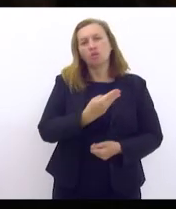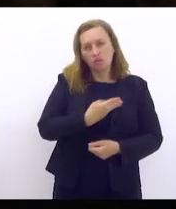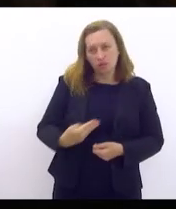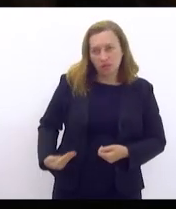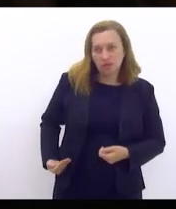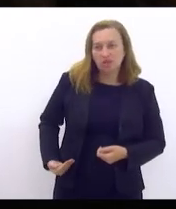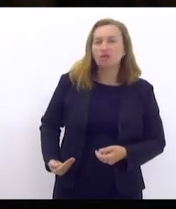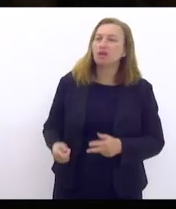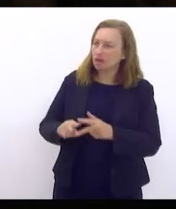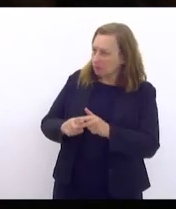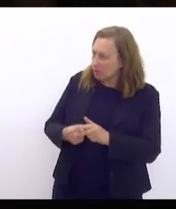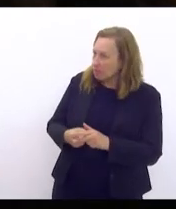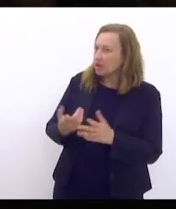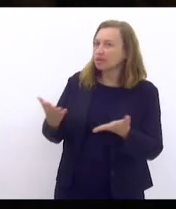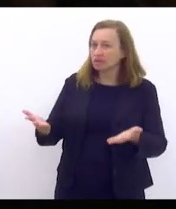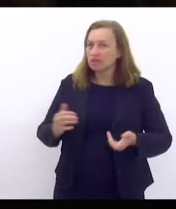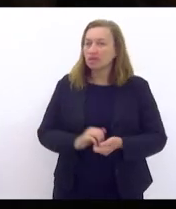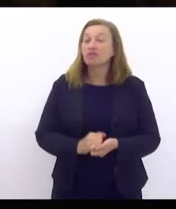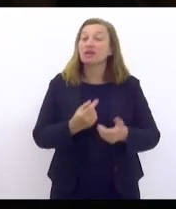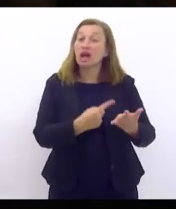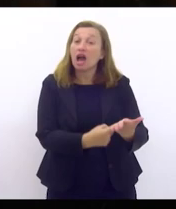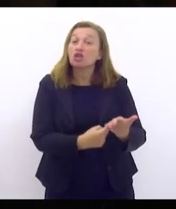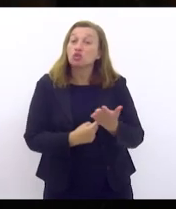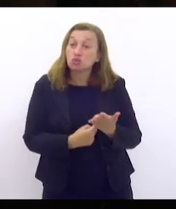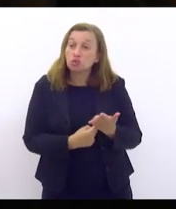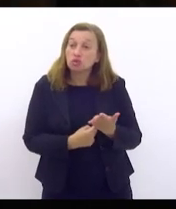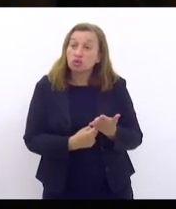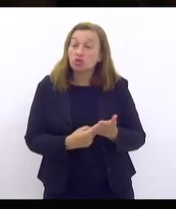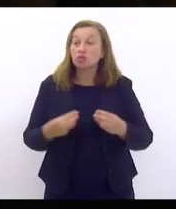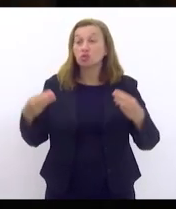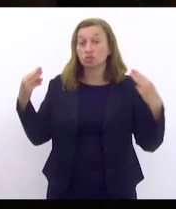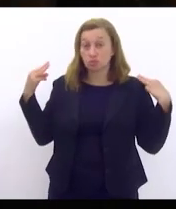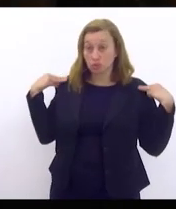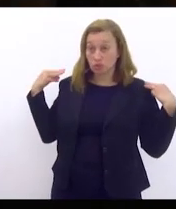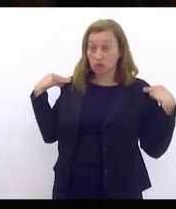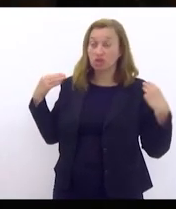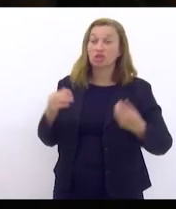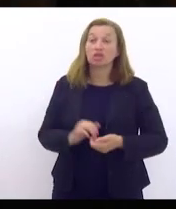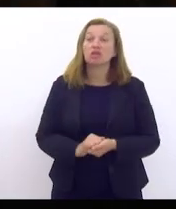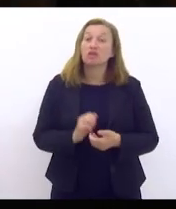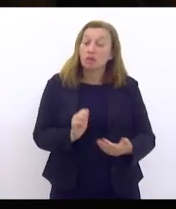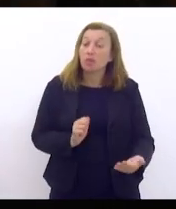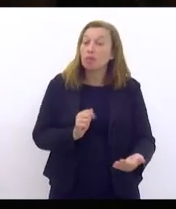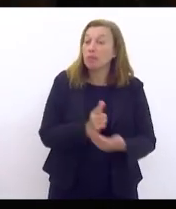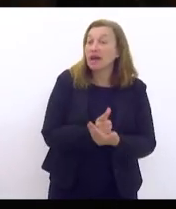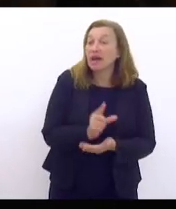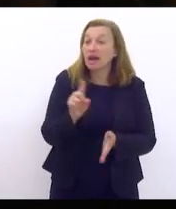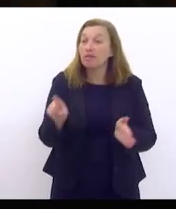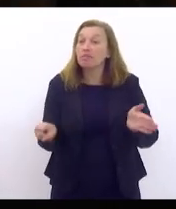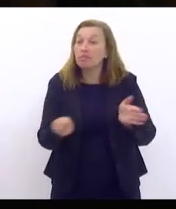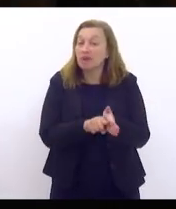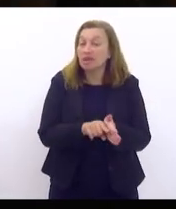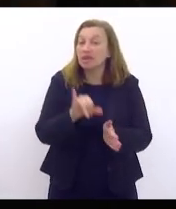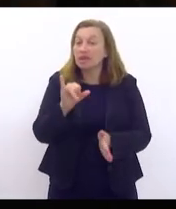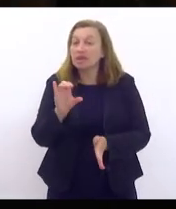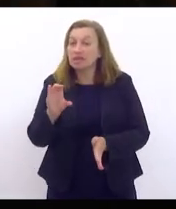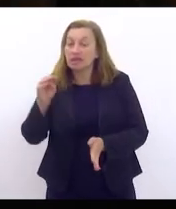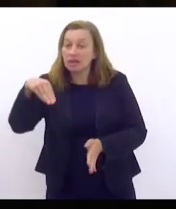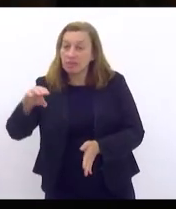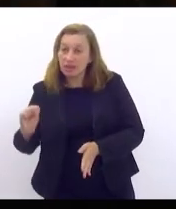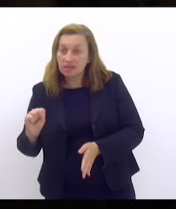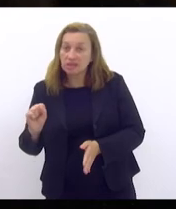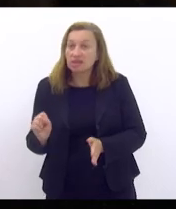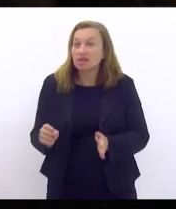regulamente só vai estar ajudando os motoristas que vão pagar um pouco menos de ICMS na